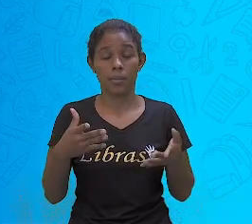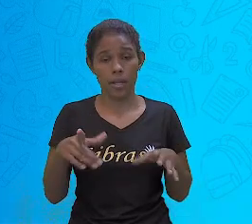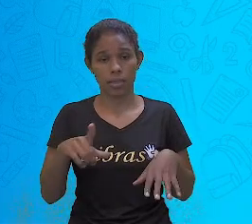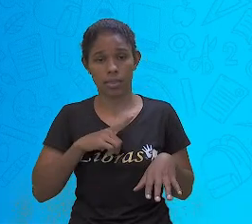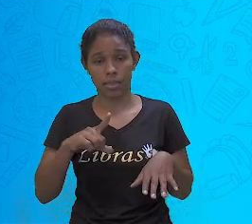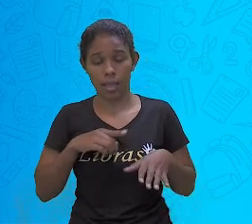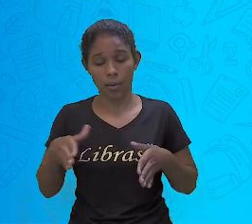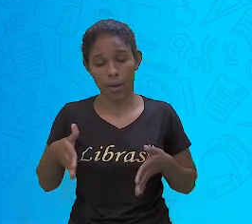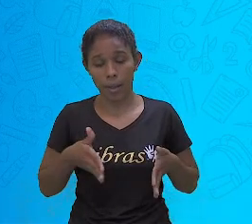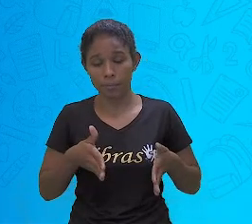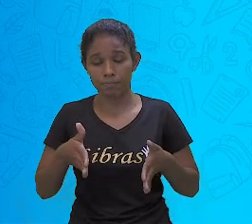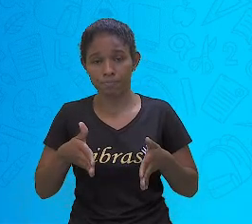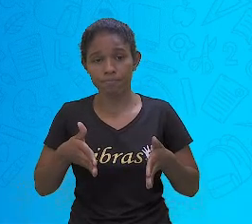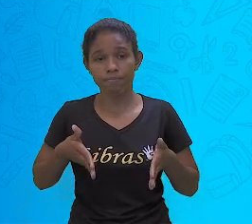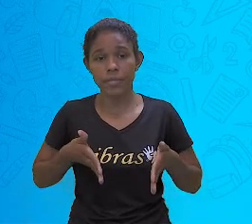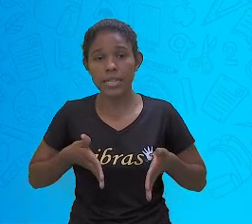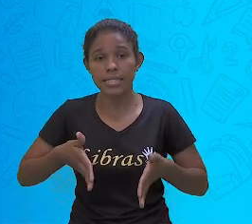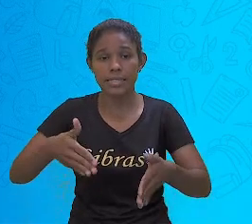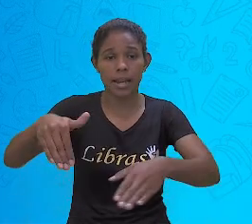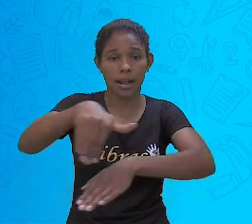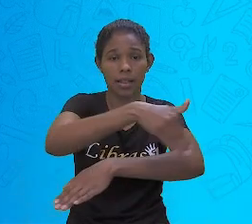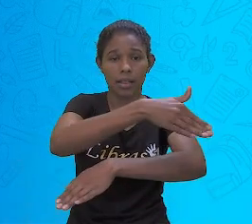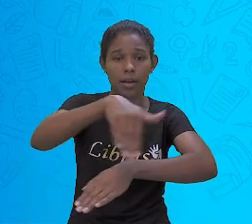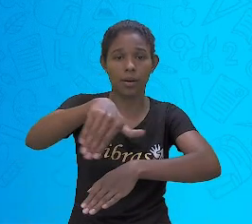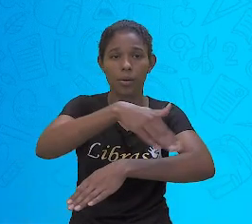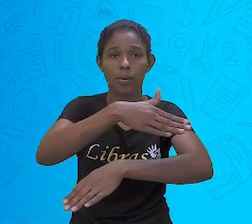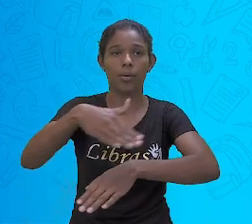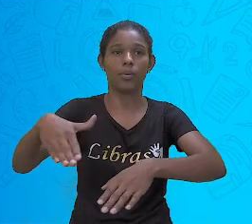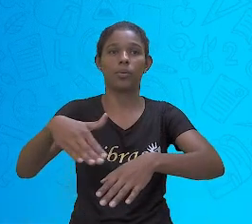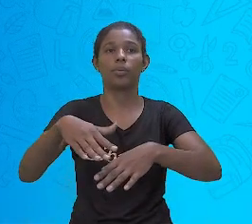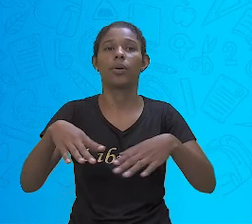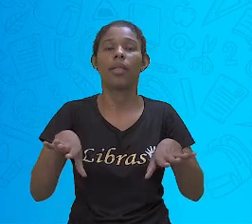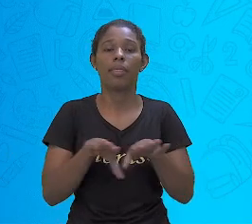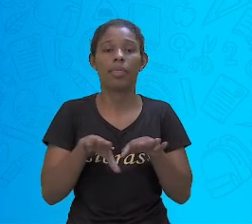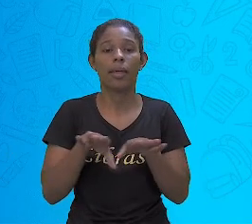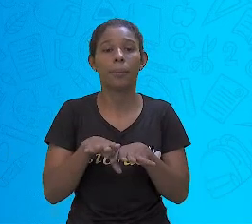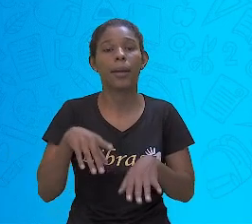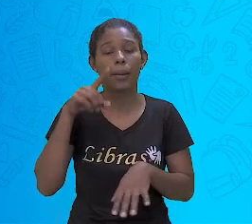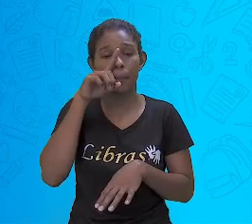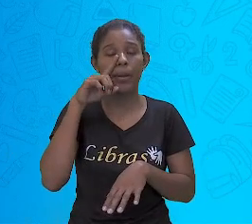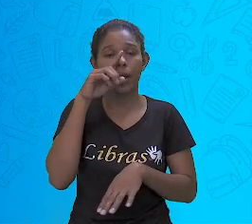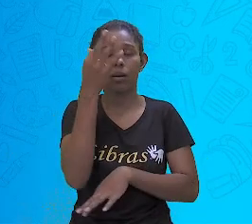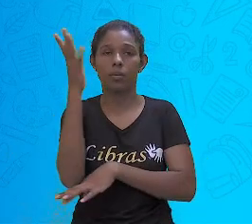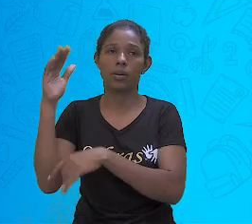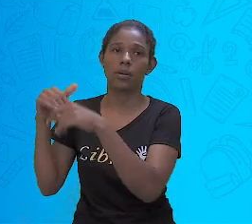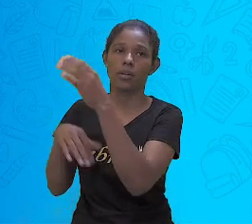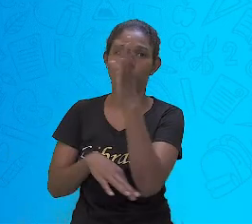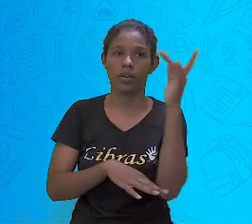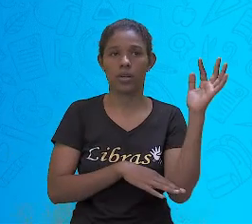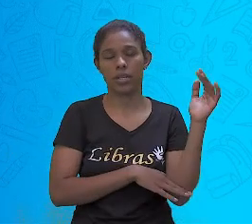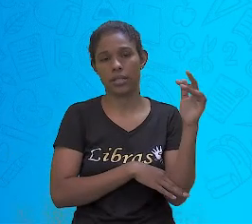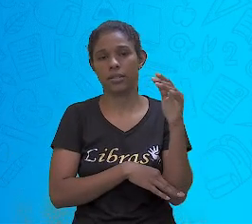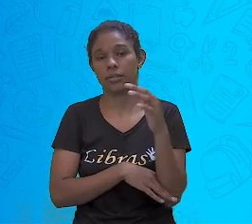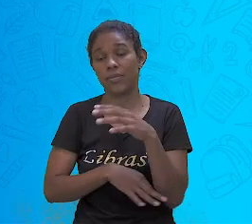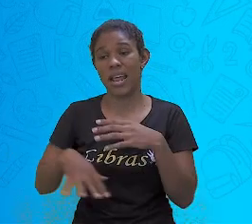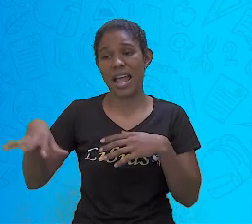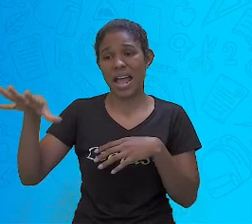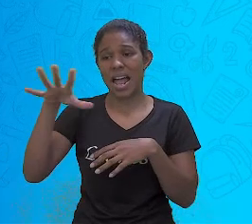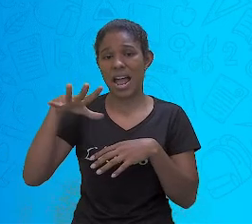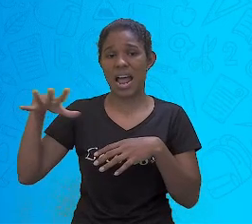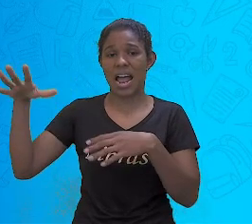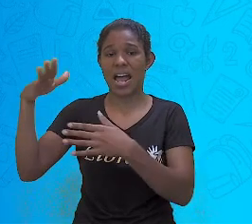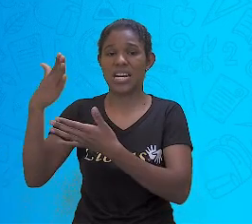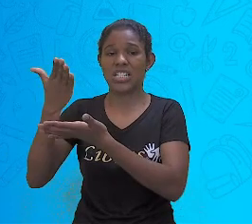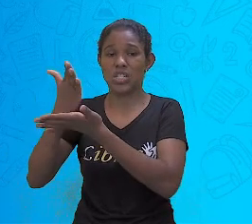outras ameaças à floresta. As áreas da floresta mais devastadas estão nos estados de Rondônia e Pará. Esse é